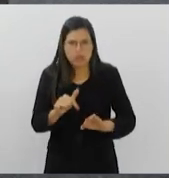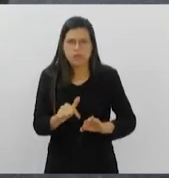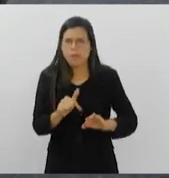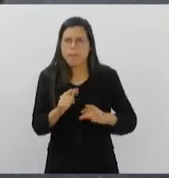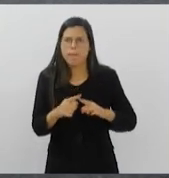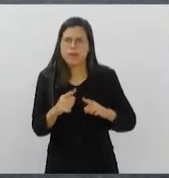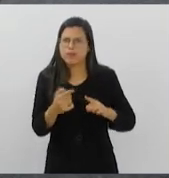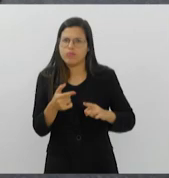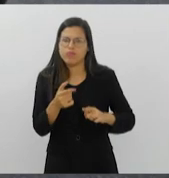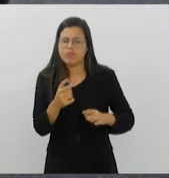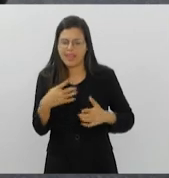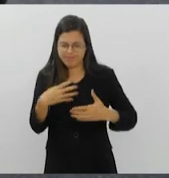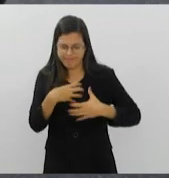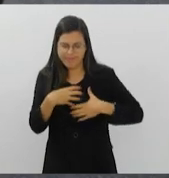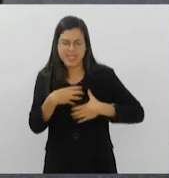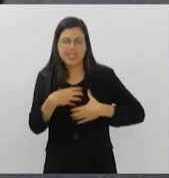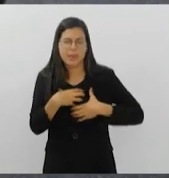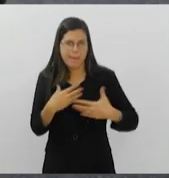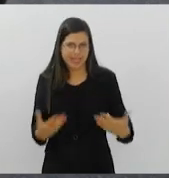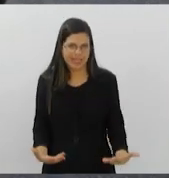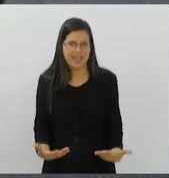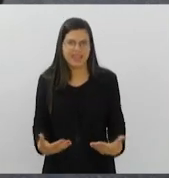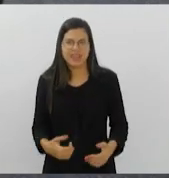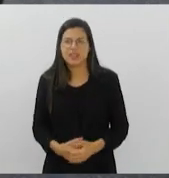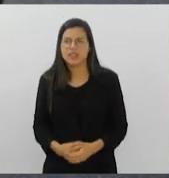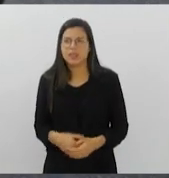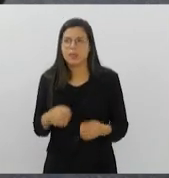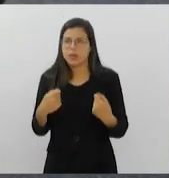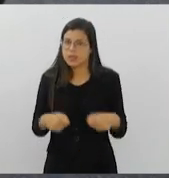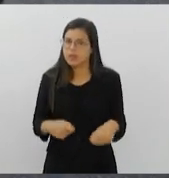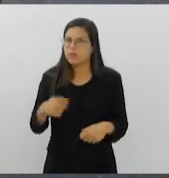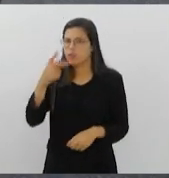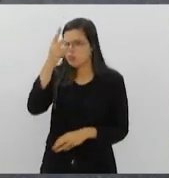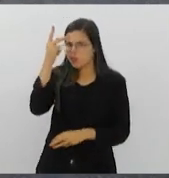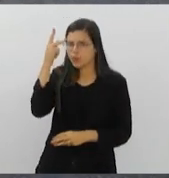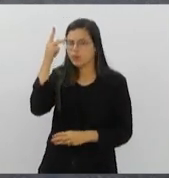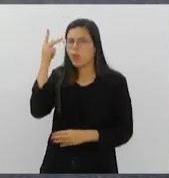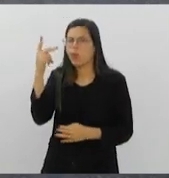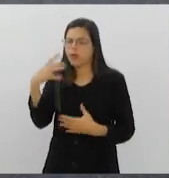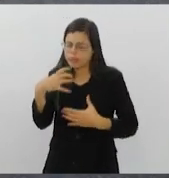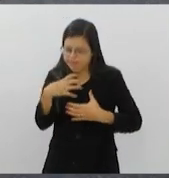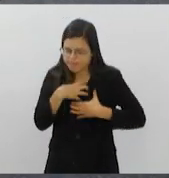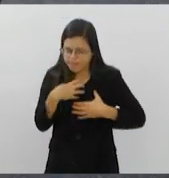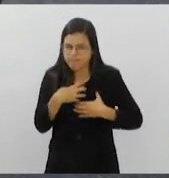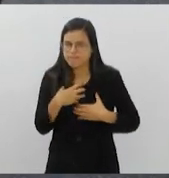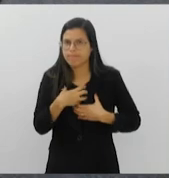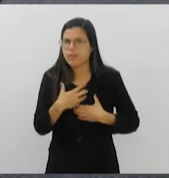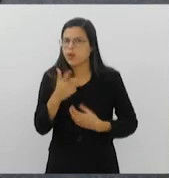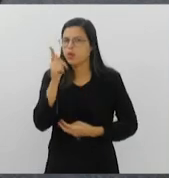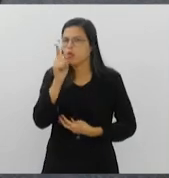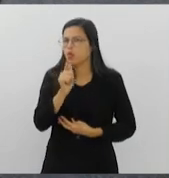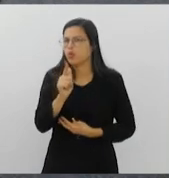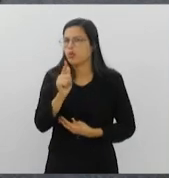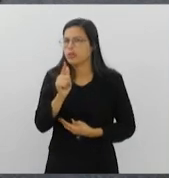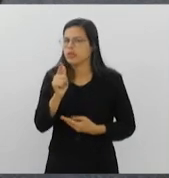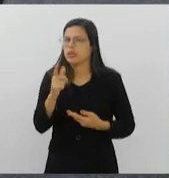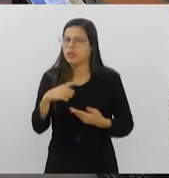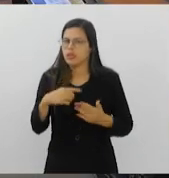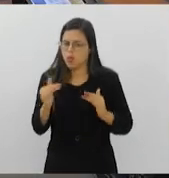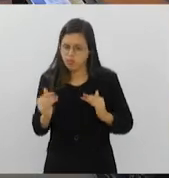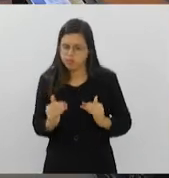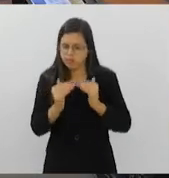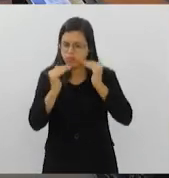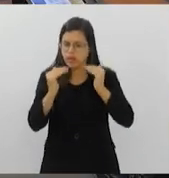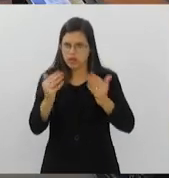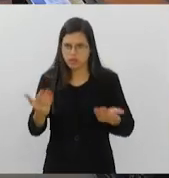mais coração, que realmente olhe, logicamente, com a razão, mas seja sensível e possa realmente buscar o equilíbrio. Obrigado, senhor presidente.